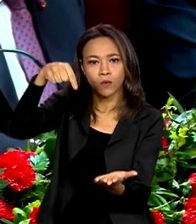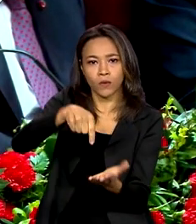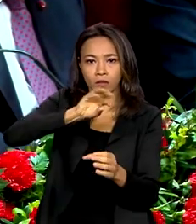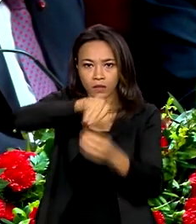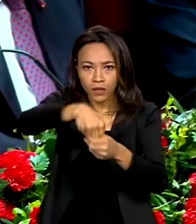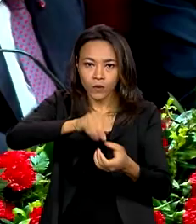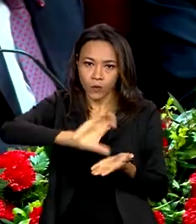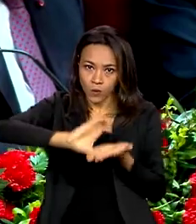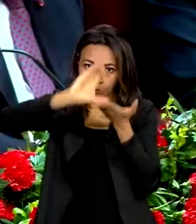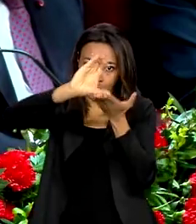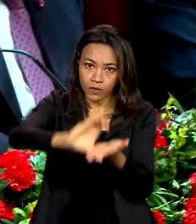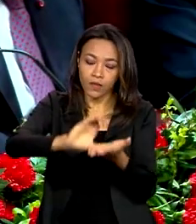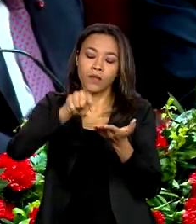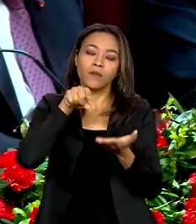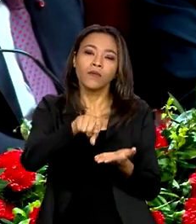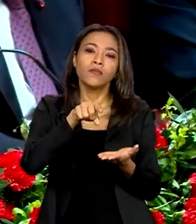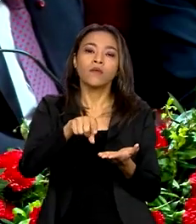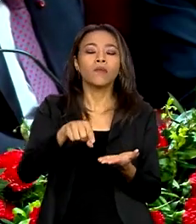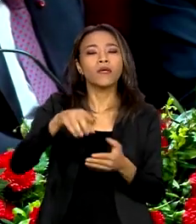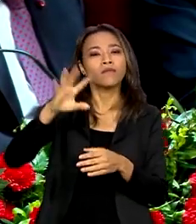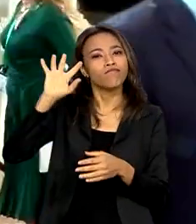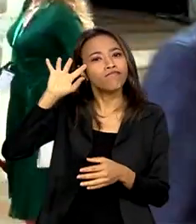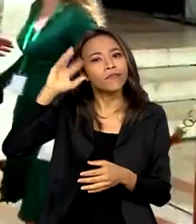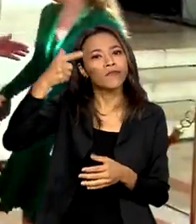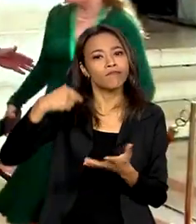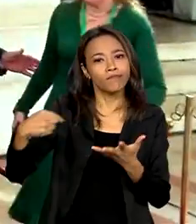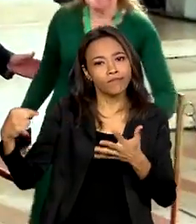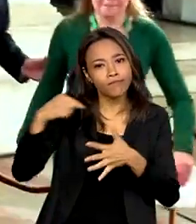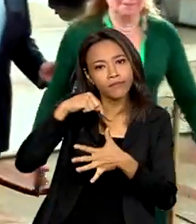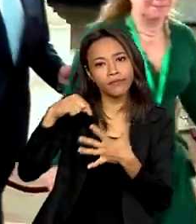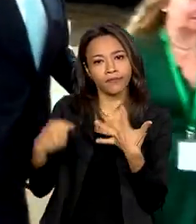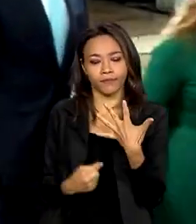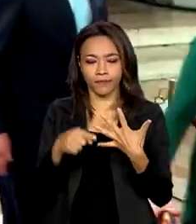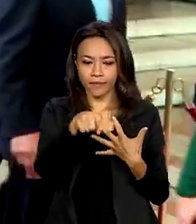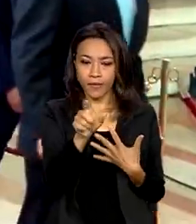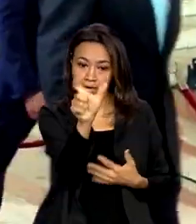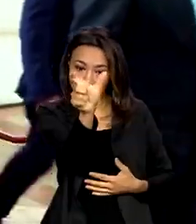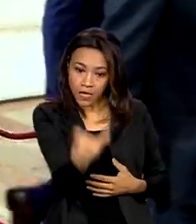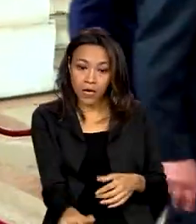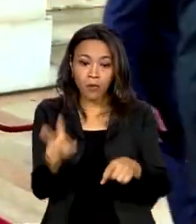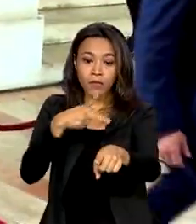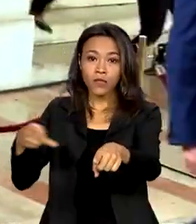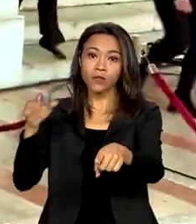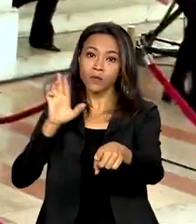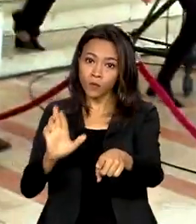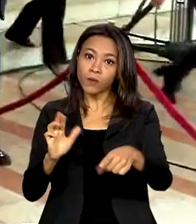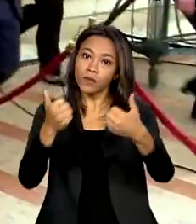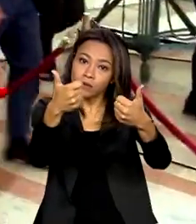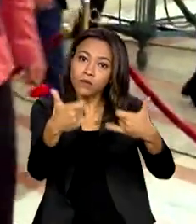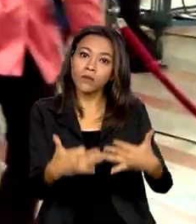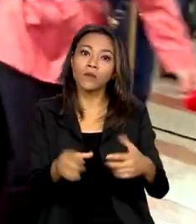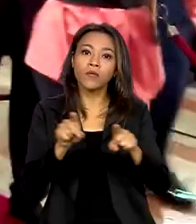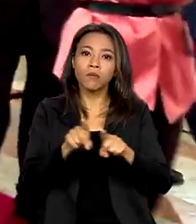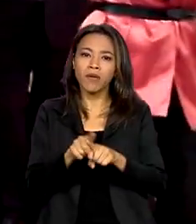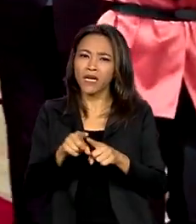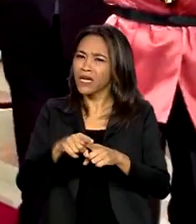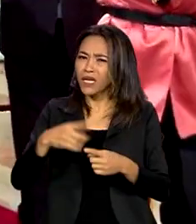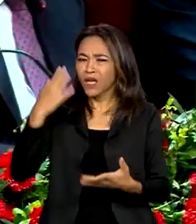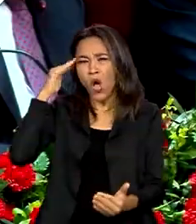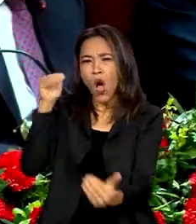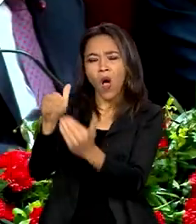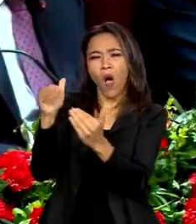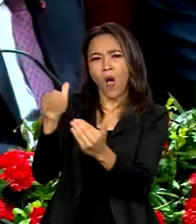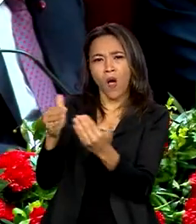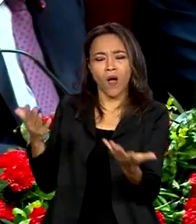eficaz na implementação de suas decisões. O presidente Lula também voltou a condenar os conflitos entre Rússia e